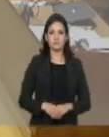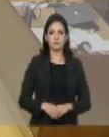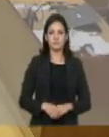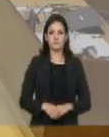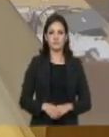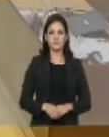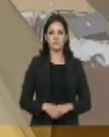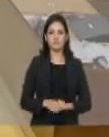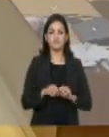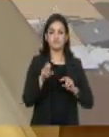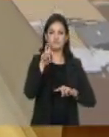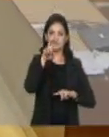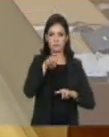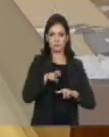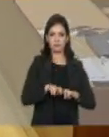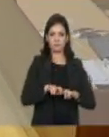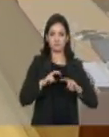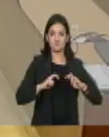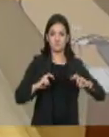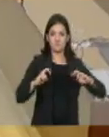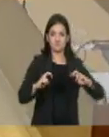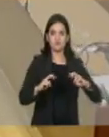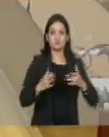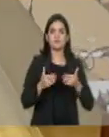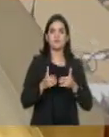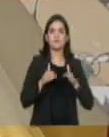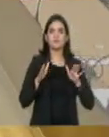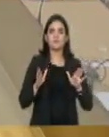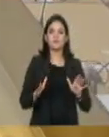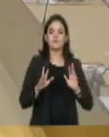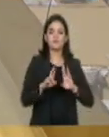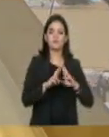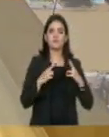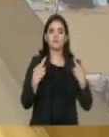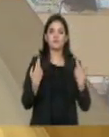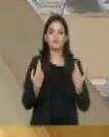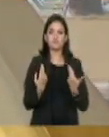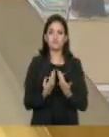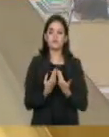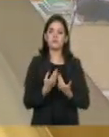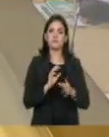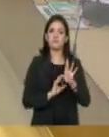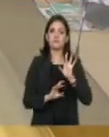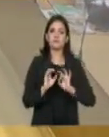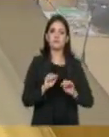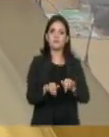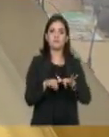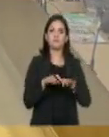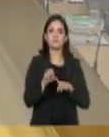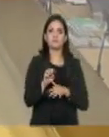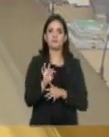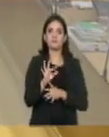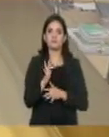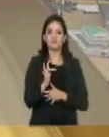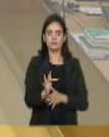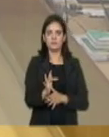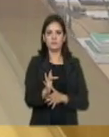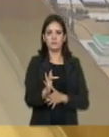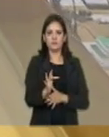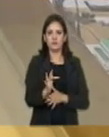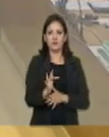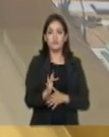Podemos nos sentar? Ausente apenas o ministro Luiz Roberto Barroso, à direita. Supremo Tribunal Federal